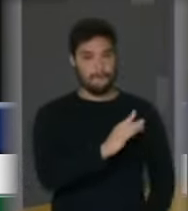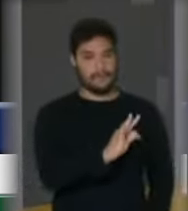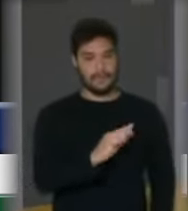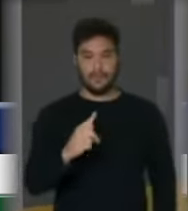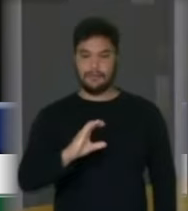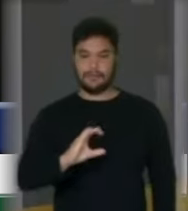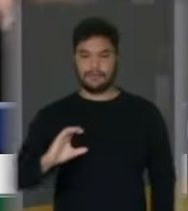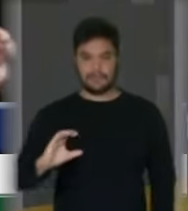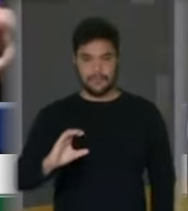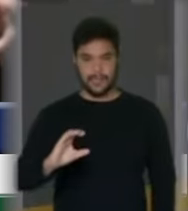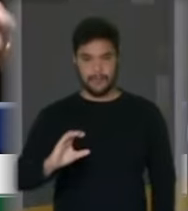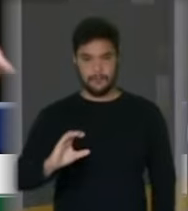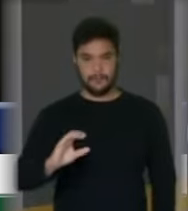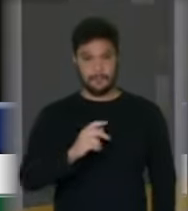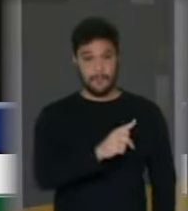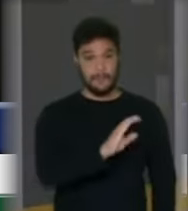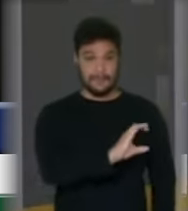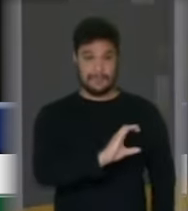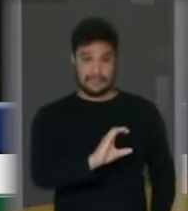em que o PCC